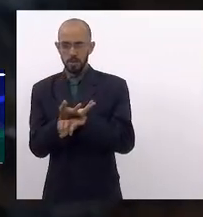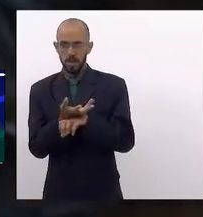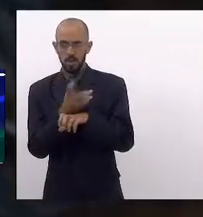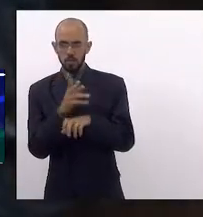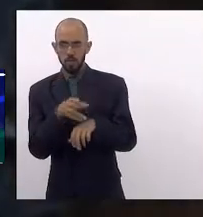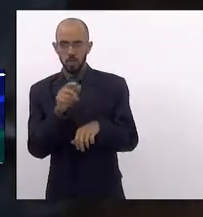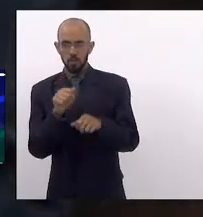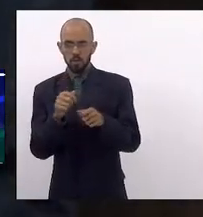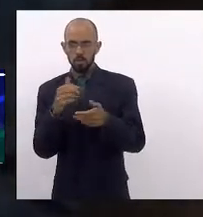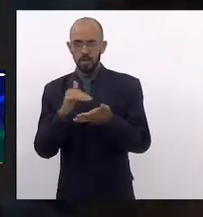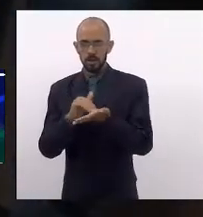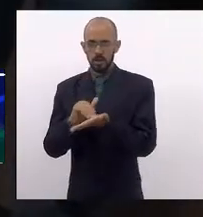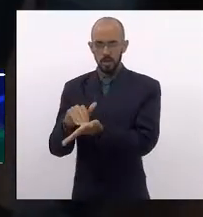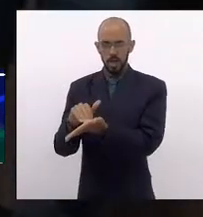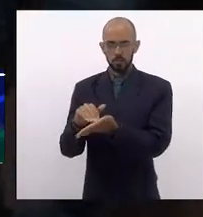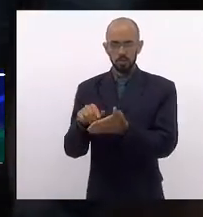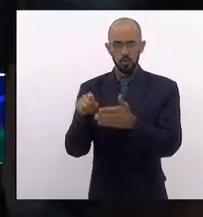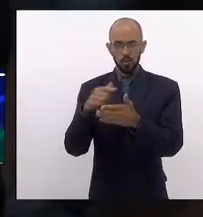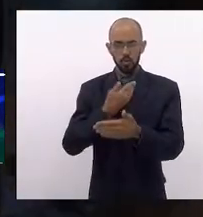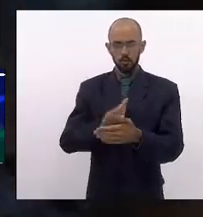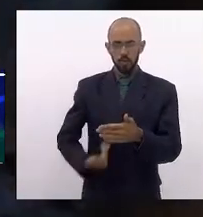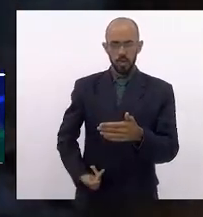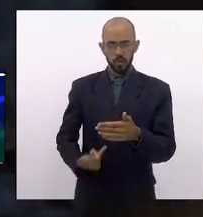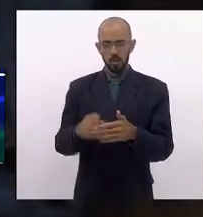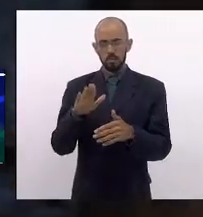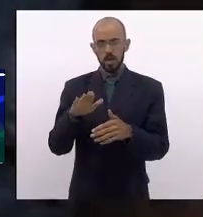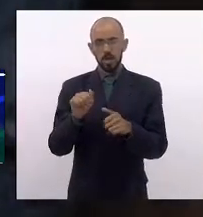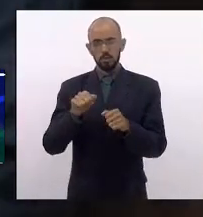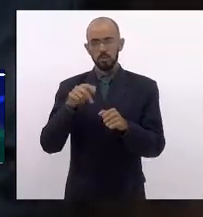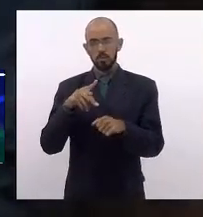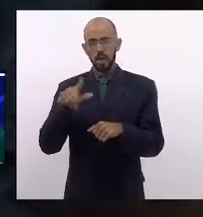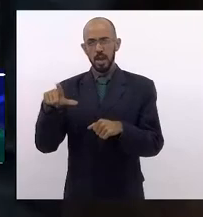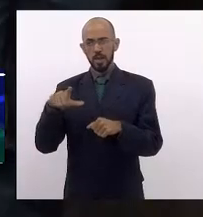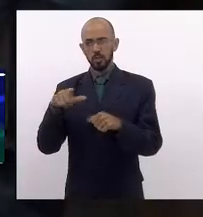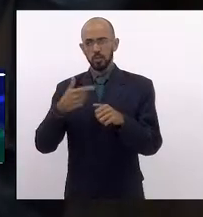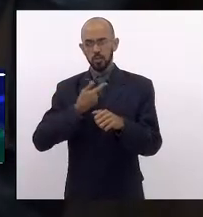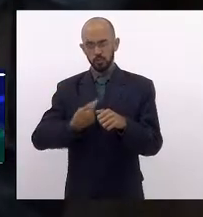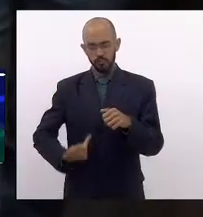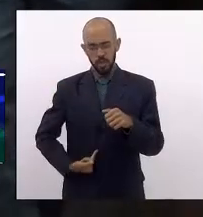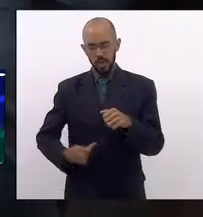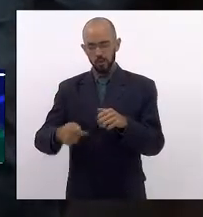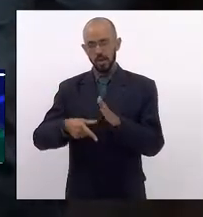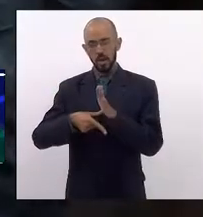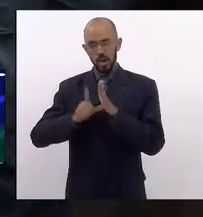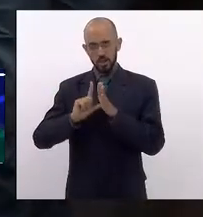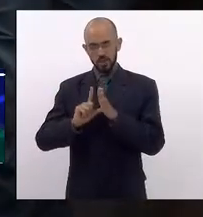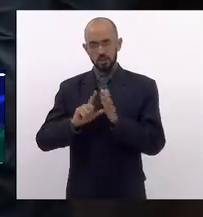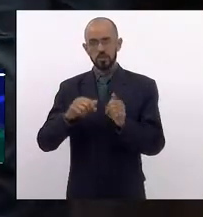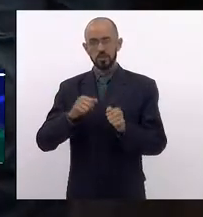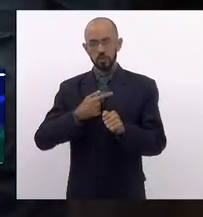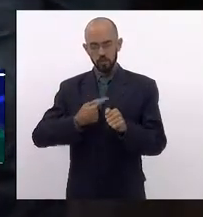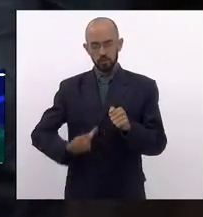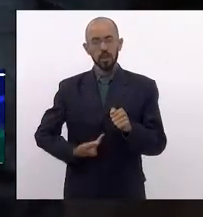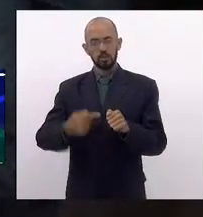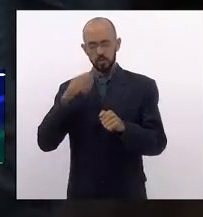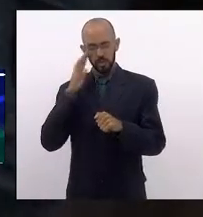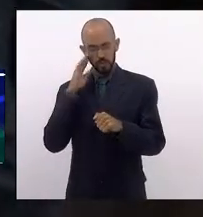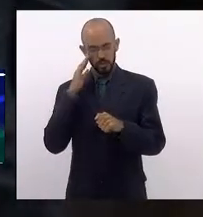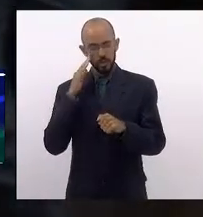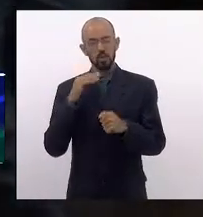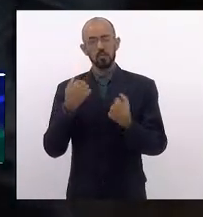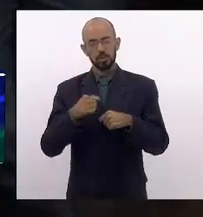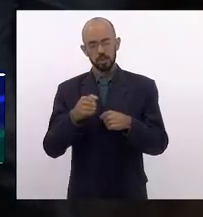pelo governo através de uma mensagem mas o projeto tucano que esse dia e o governo entendeu que era importante seguir a tramitação do projeto